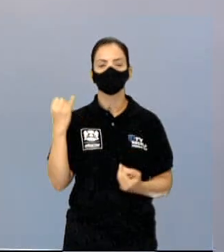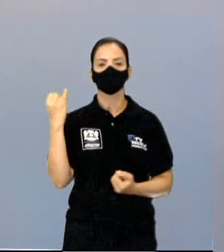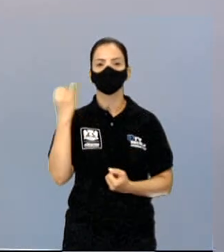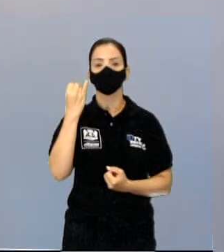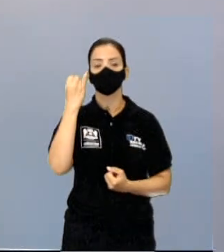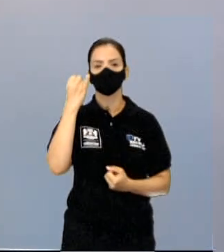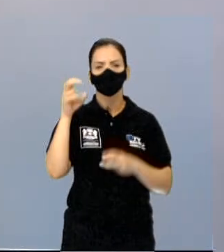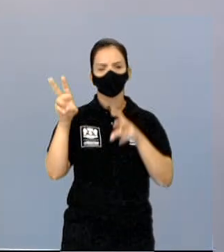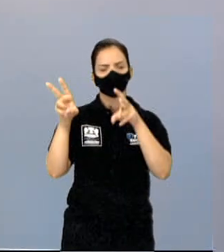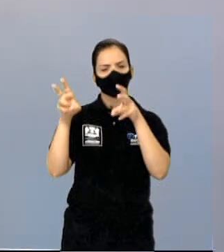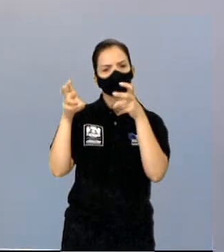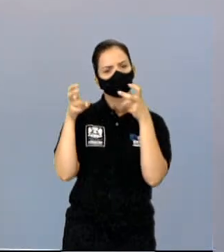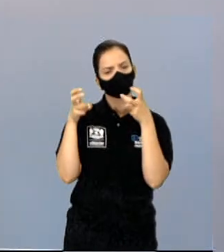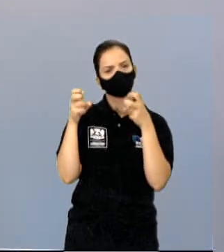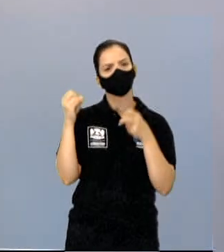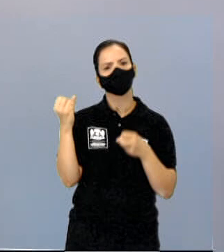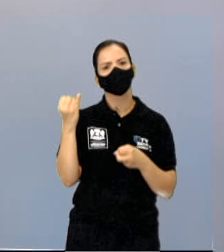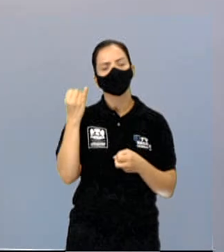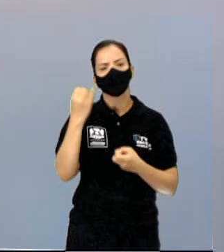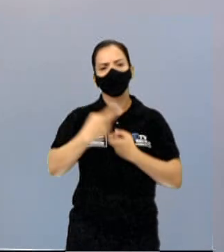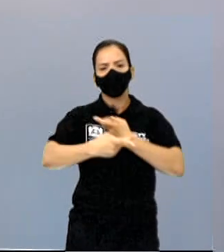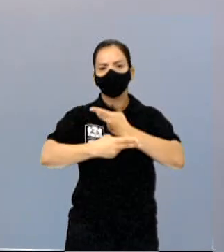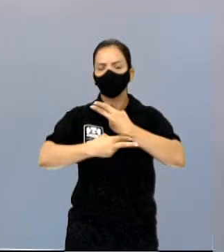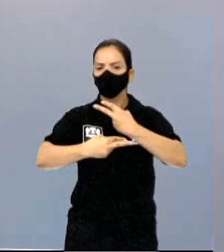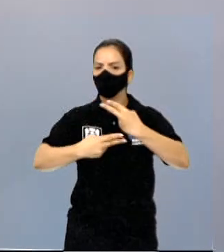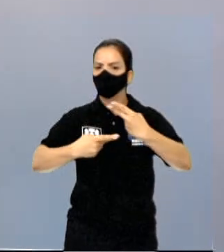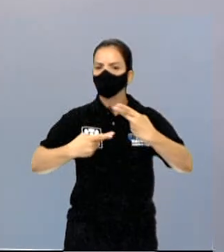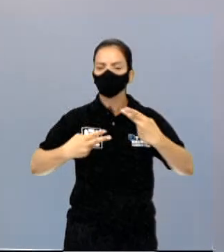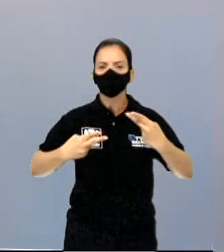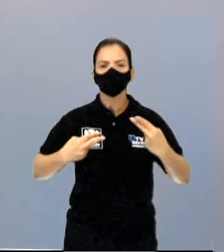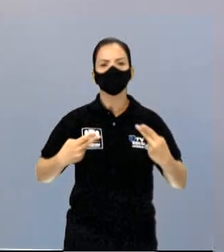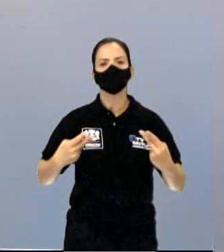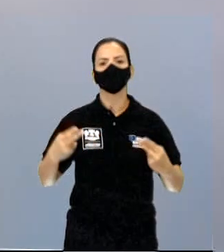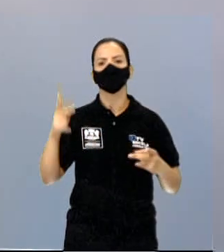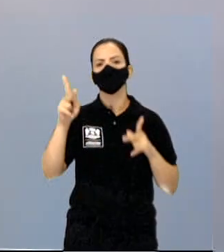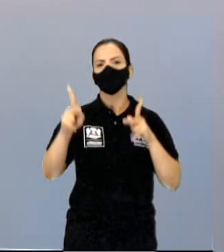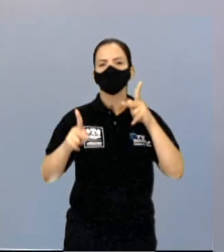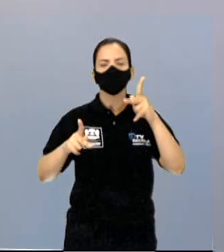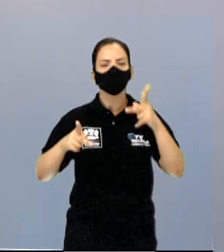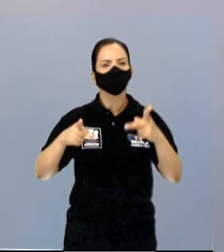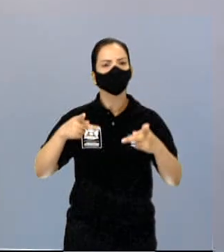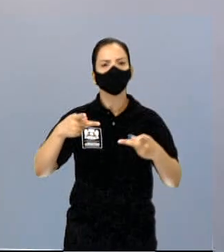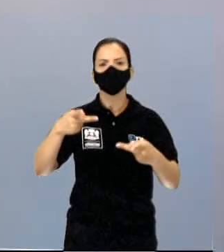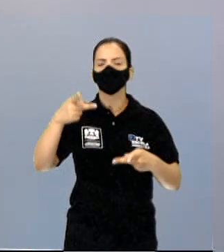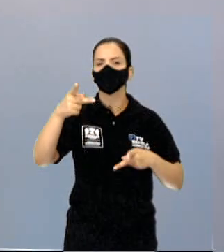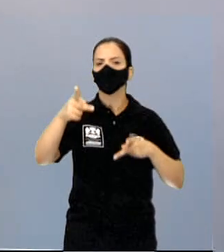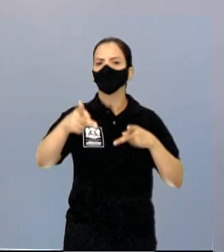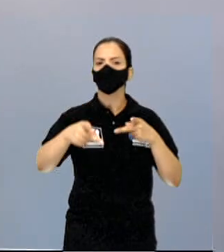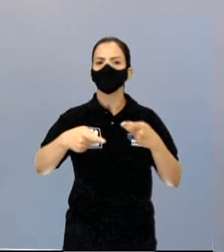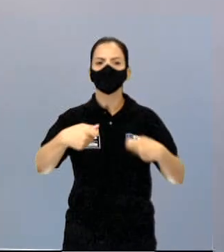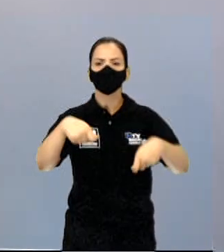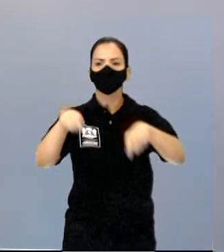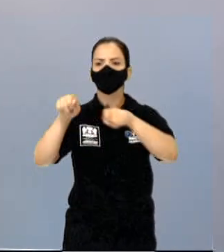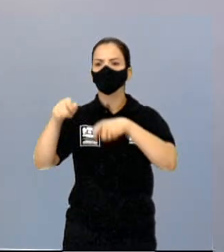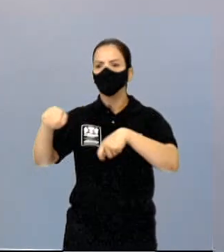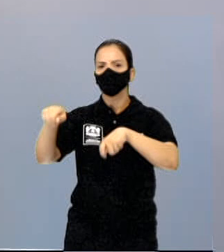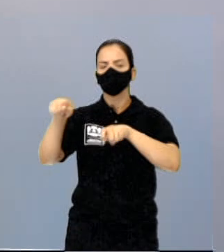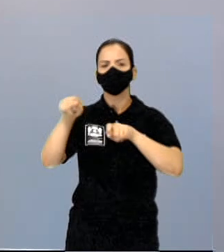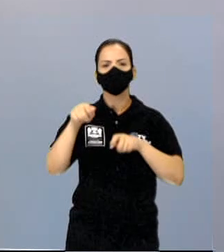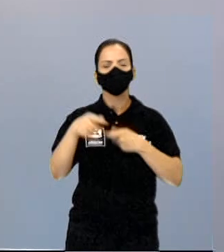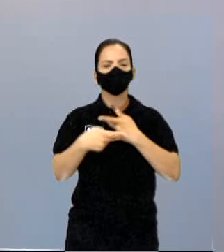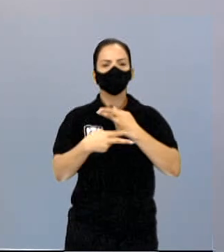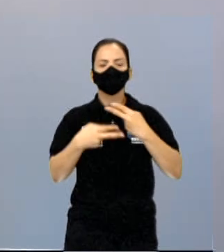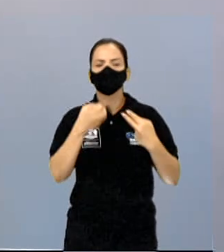a importância do legado de todos esses povos para a gente. Porque uma população que viveu lá 6.000